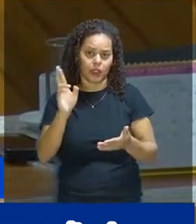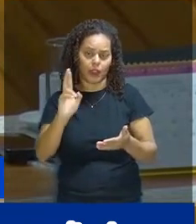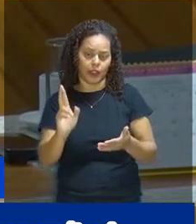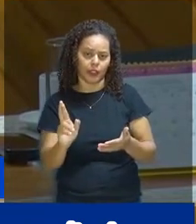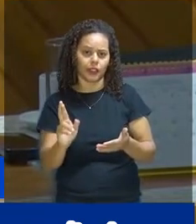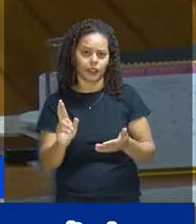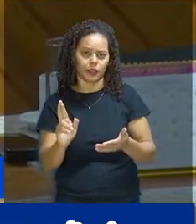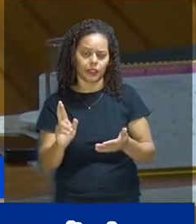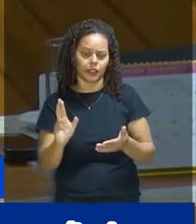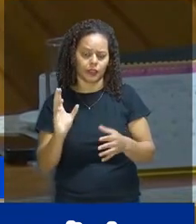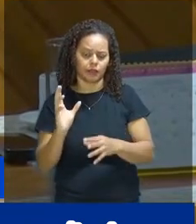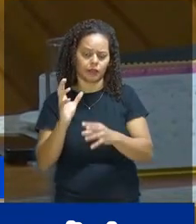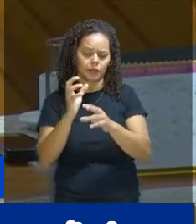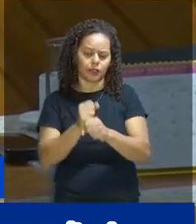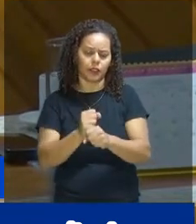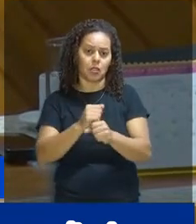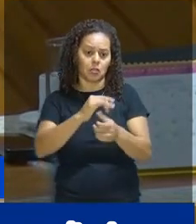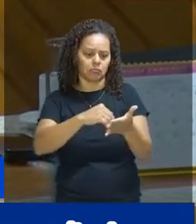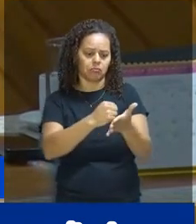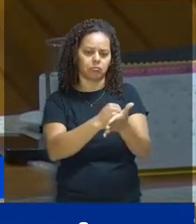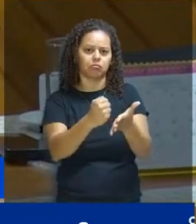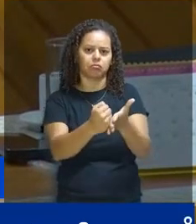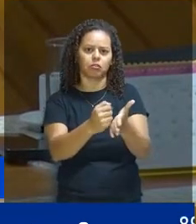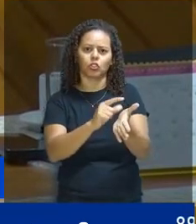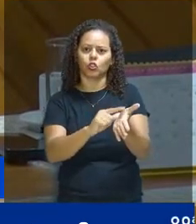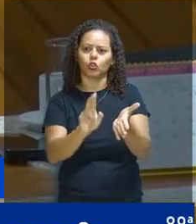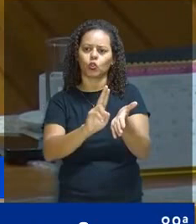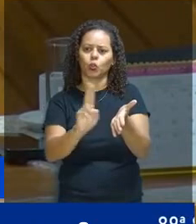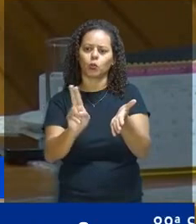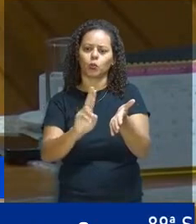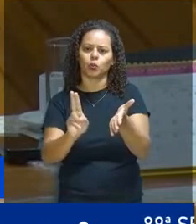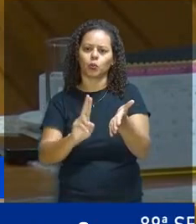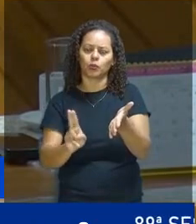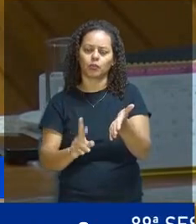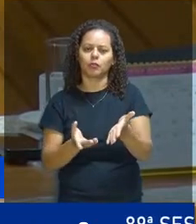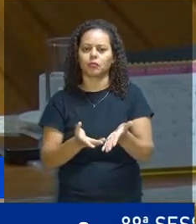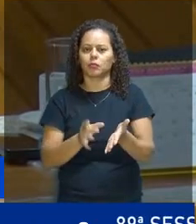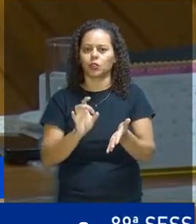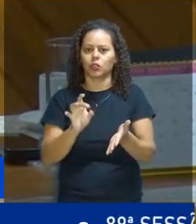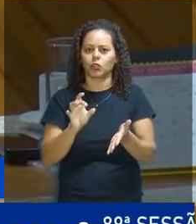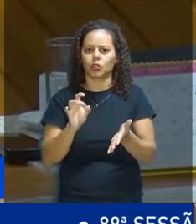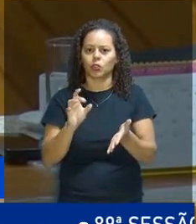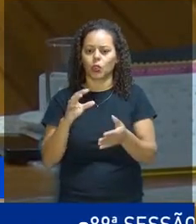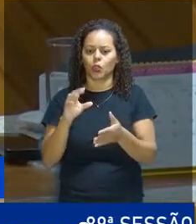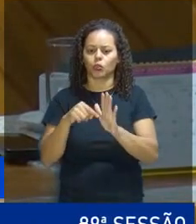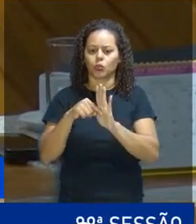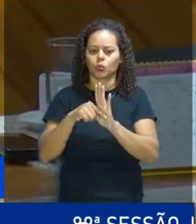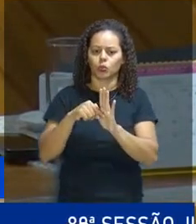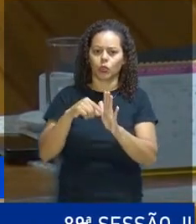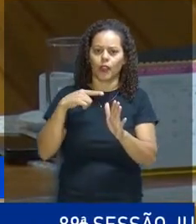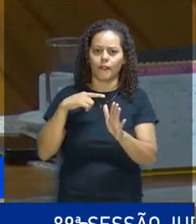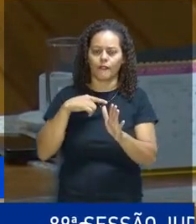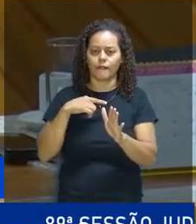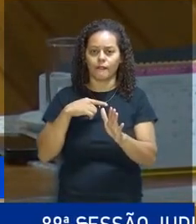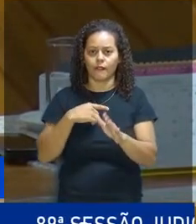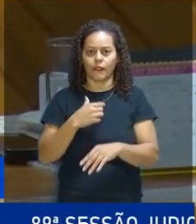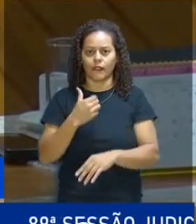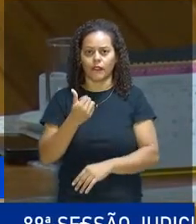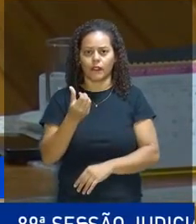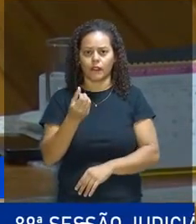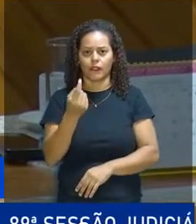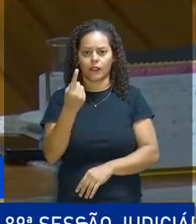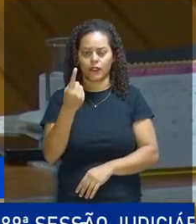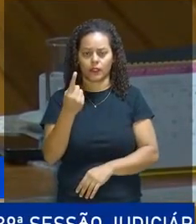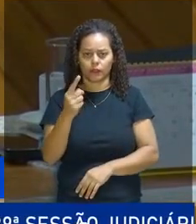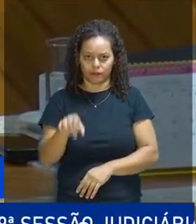R$ 43.000. Por fim, uma nota fiscal em nome também de Numeric Consultoria, no valor de